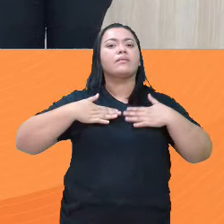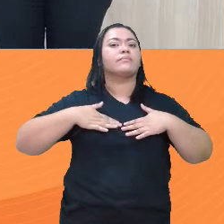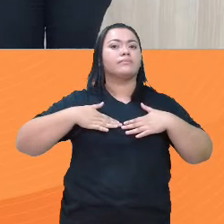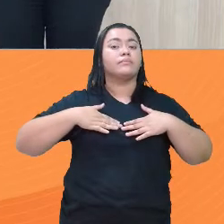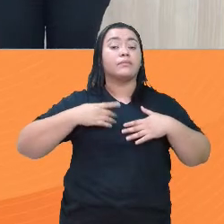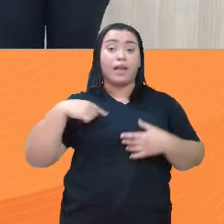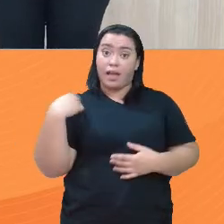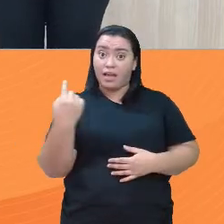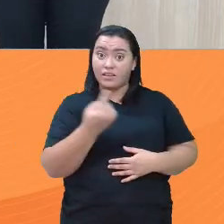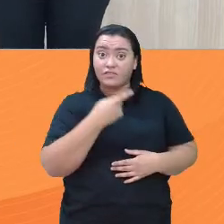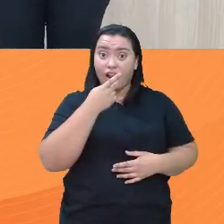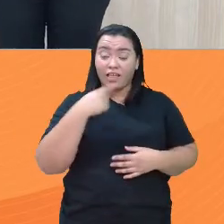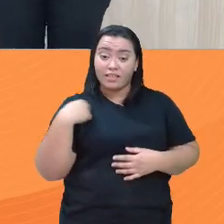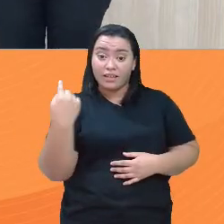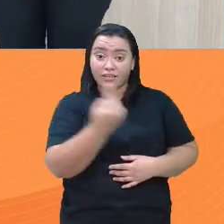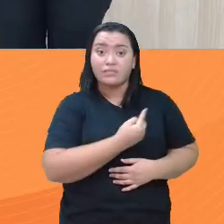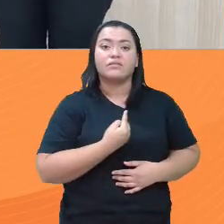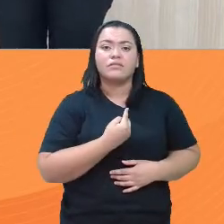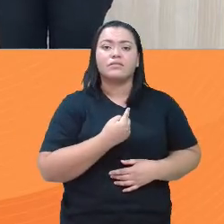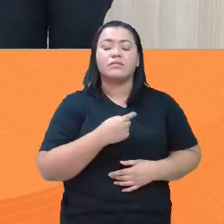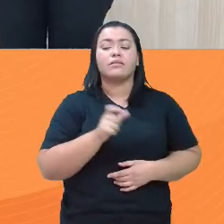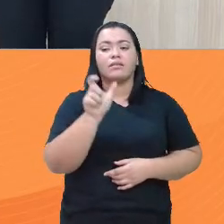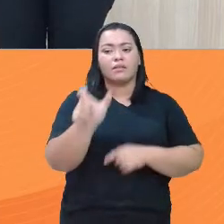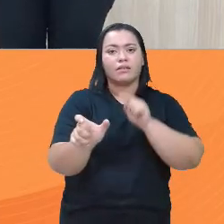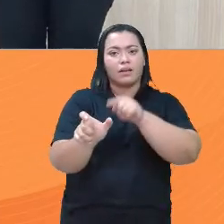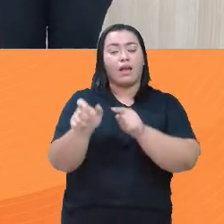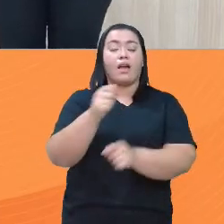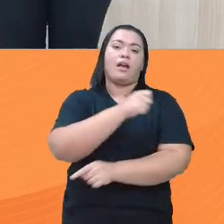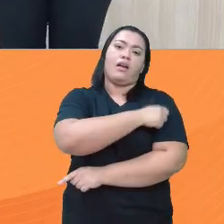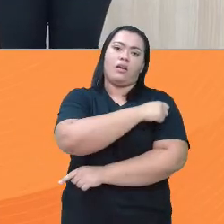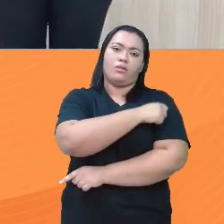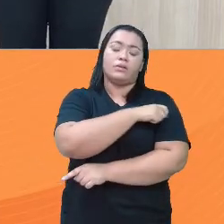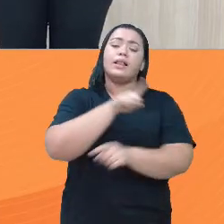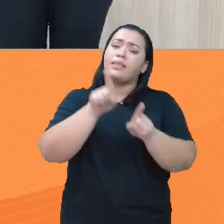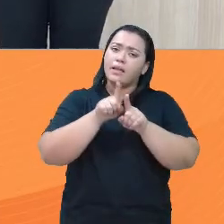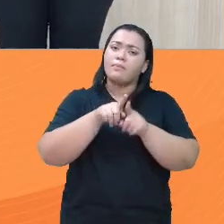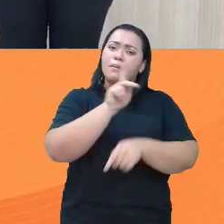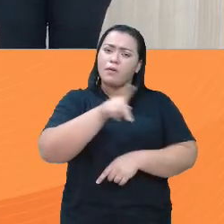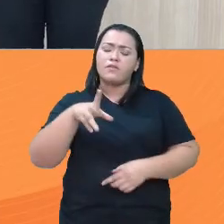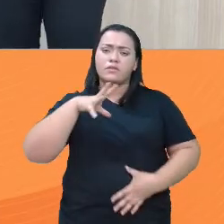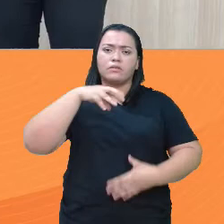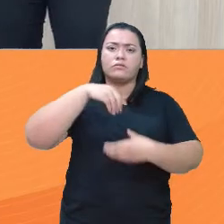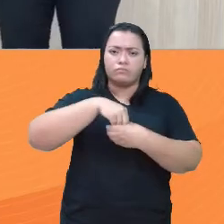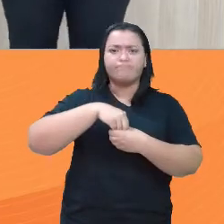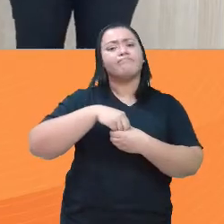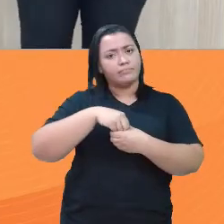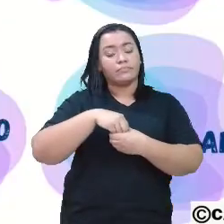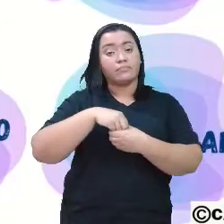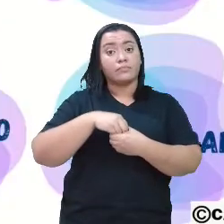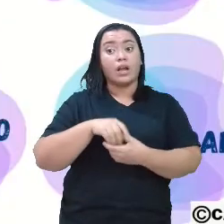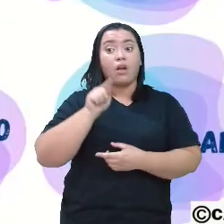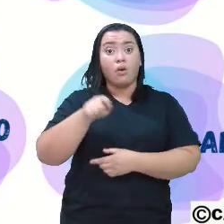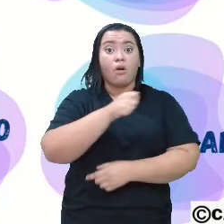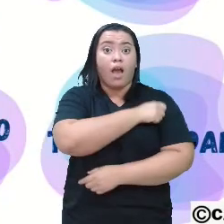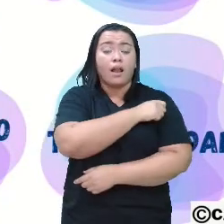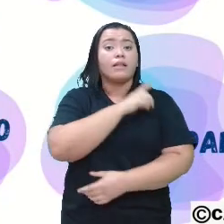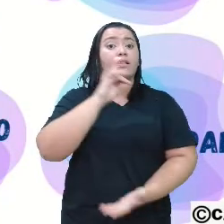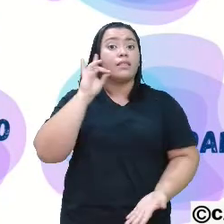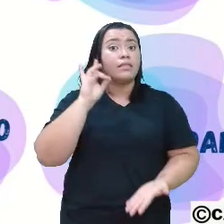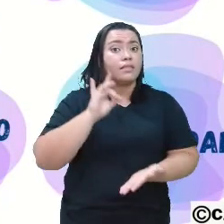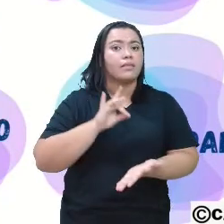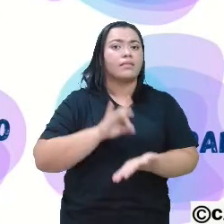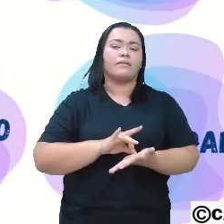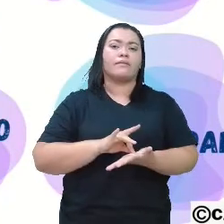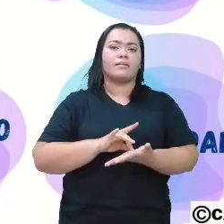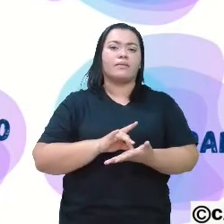a gente, eu estou me referindo ao estudante. E a gente se inclui nesse processo. Então, o estudante precisa de verdade